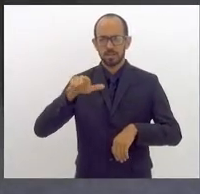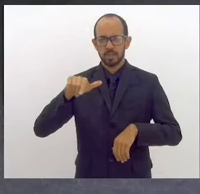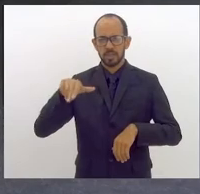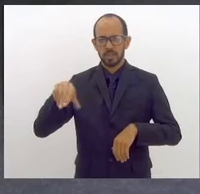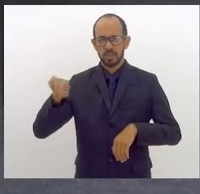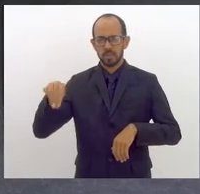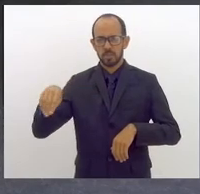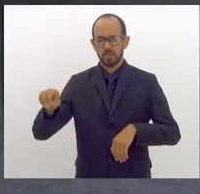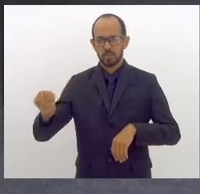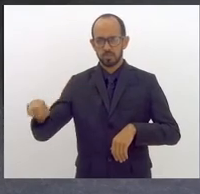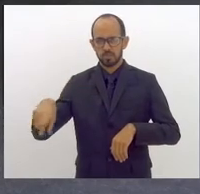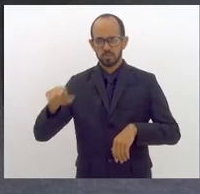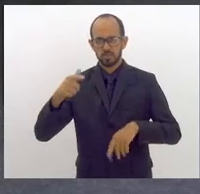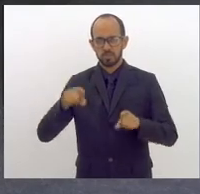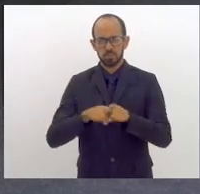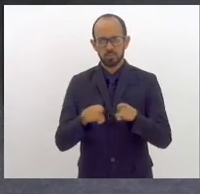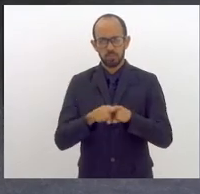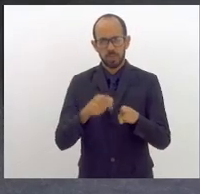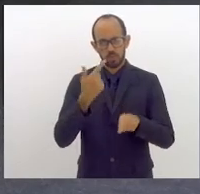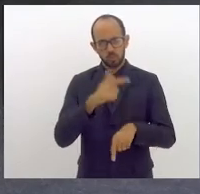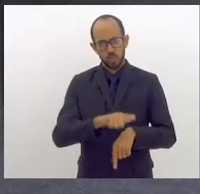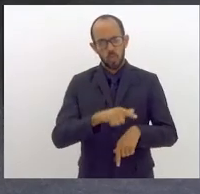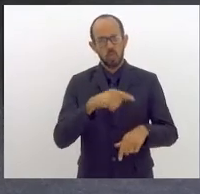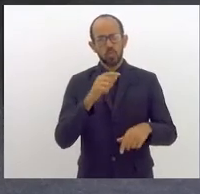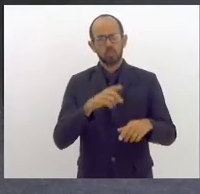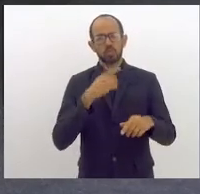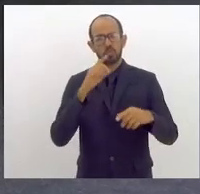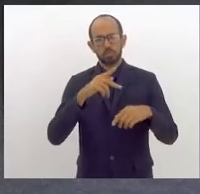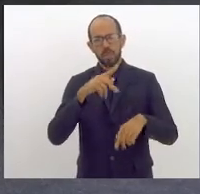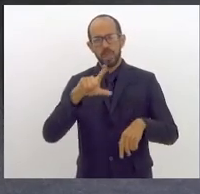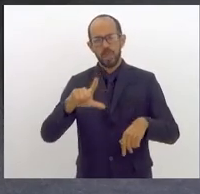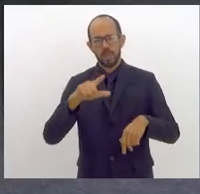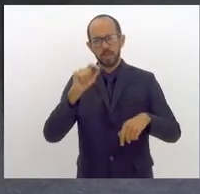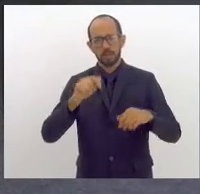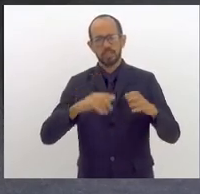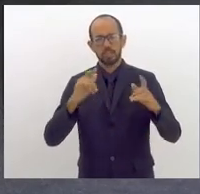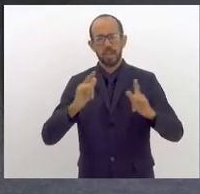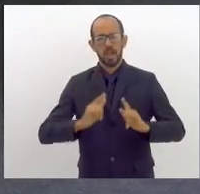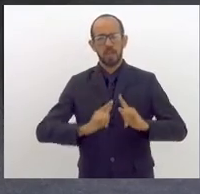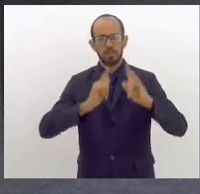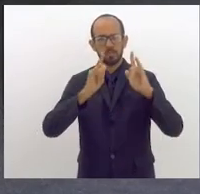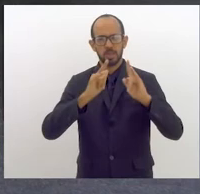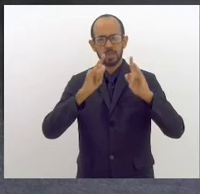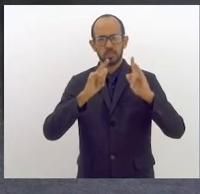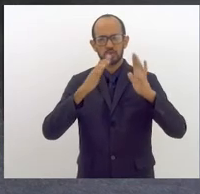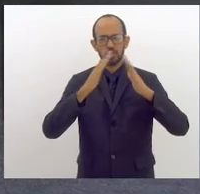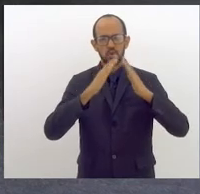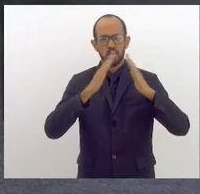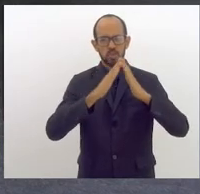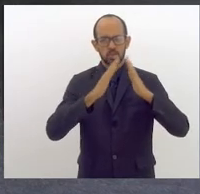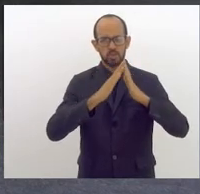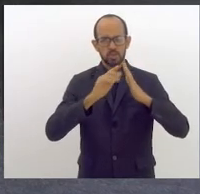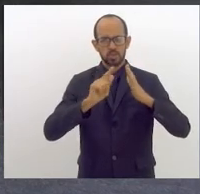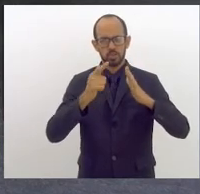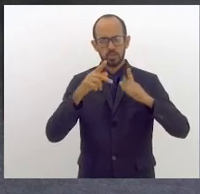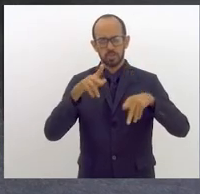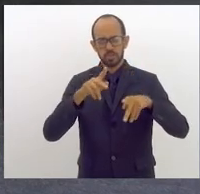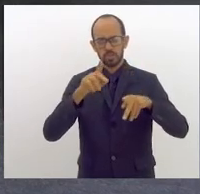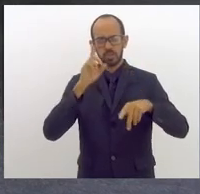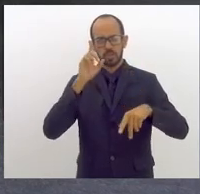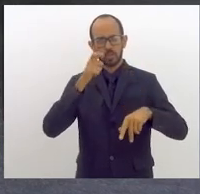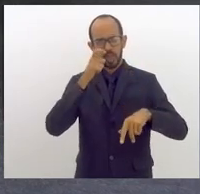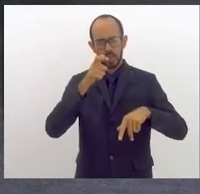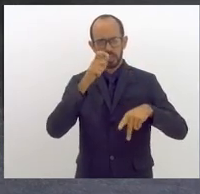minha da deputada Renata Souza e Mônica que fala sobre as habitações de interesse popular e a garantia né de assistência técnica